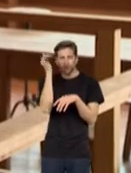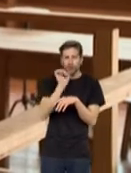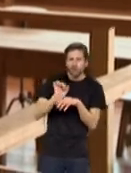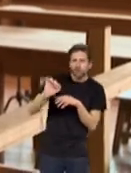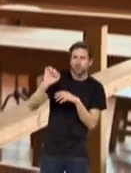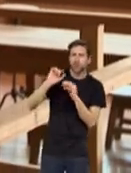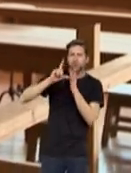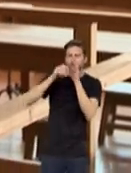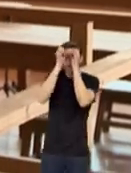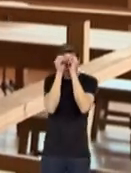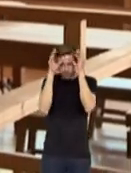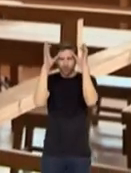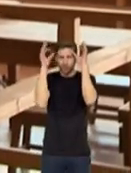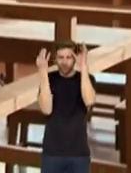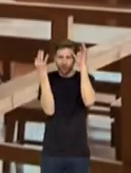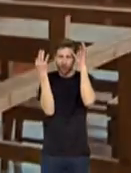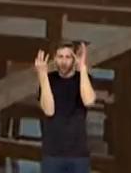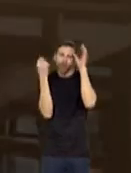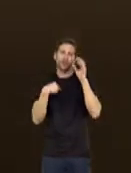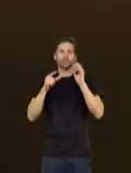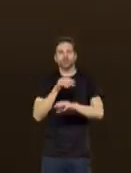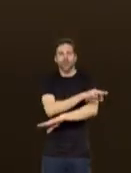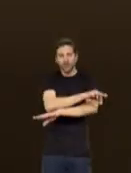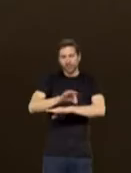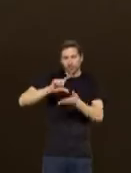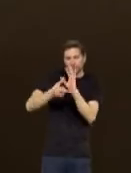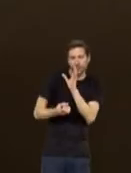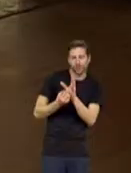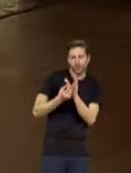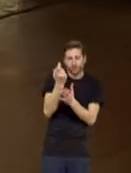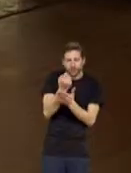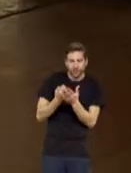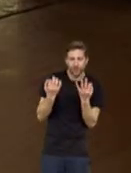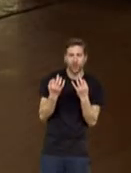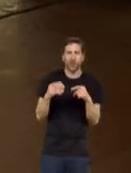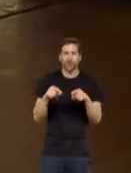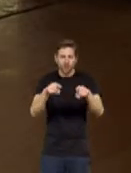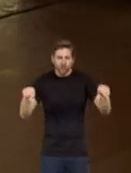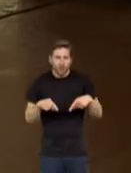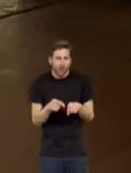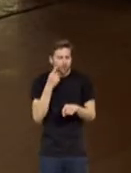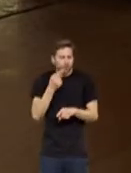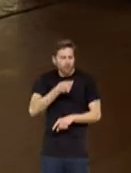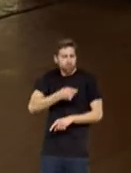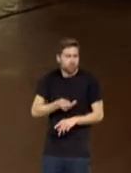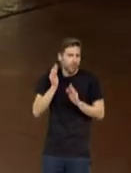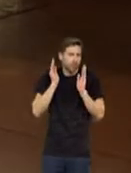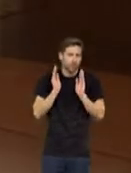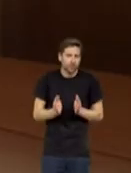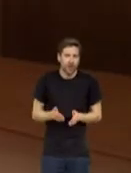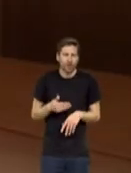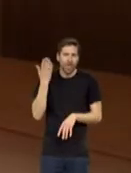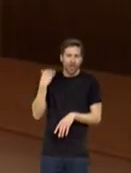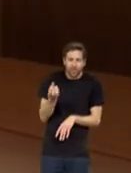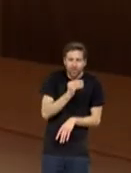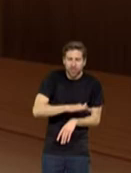seu projeto maior, eu acabei por fazer o projeto de arquitetura. Desde miúda que conheço o espaço, desde miúda que conheço as pessoas que trabalhavam aqui